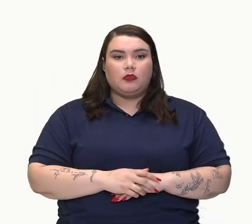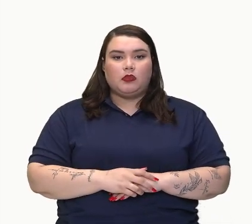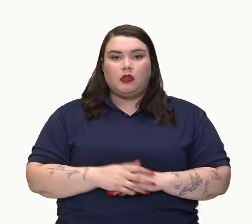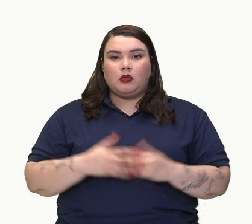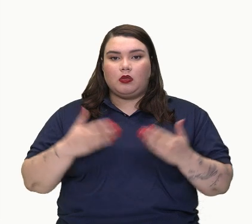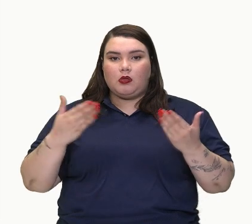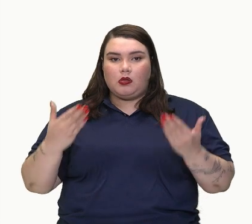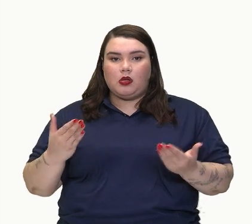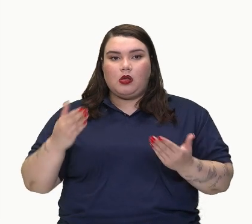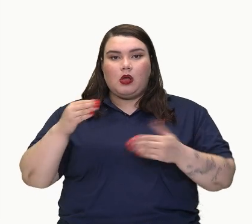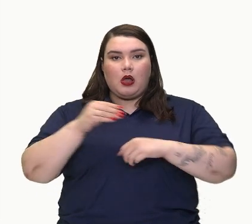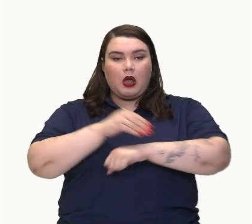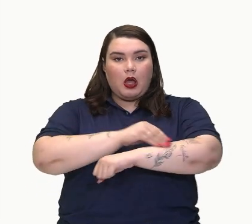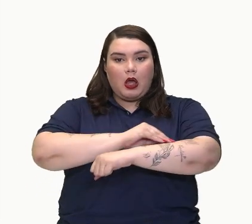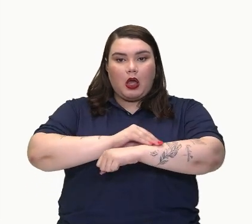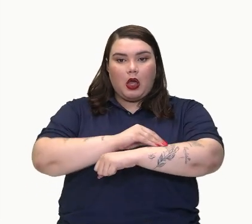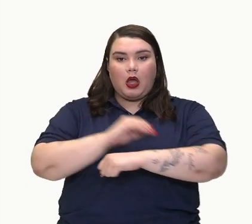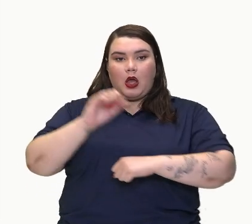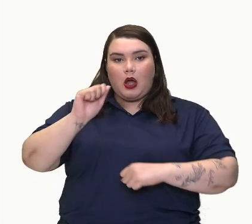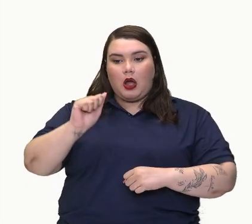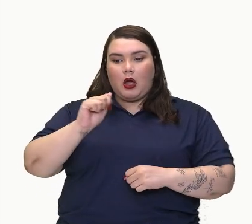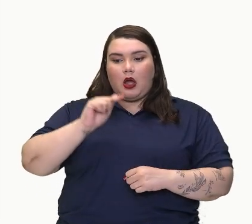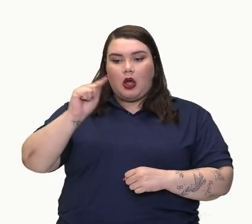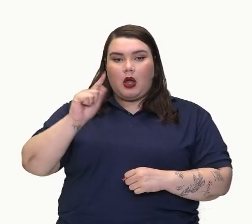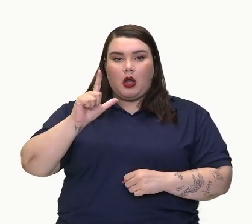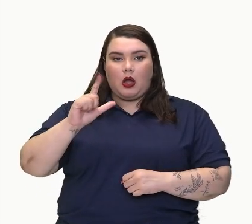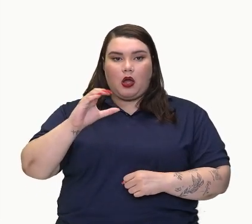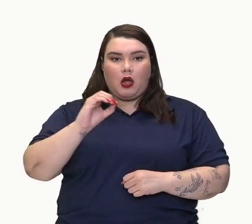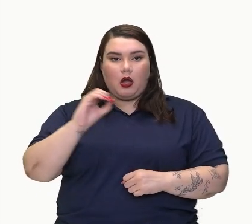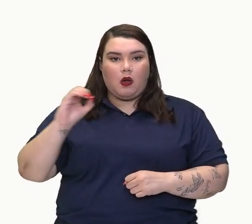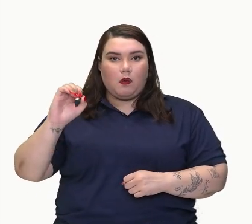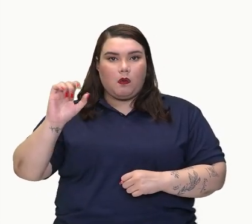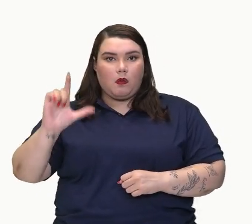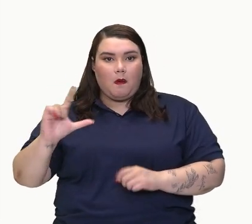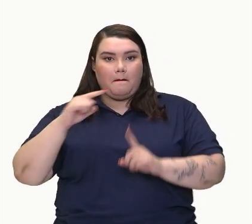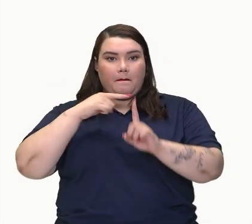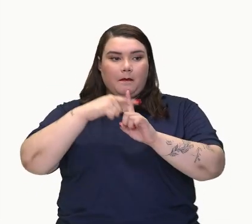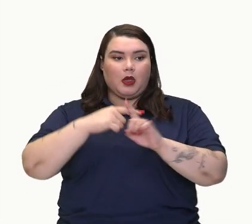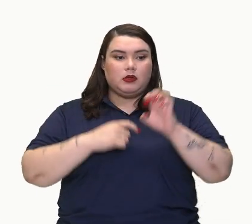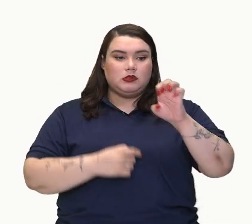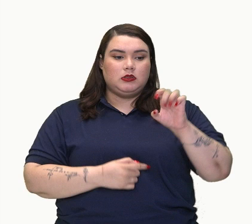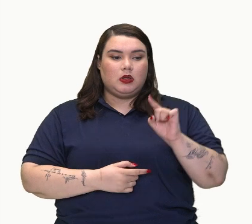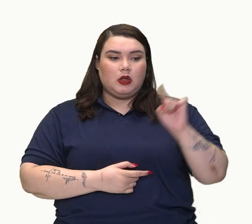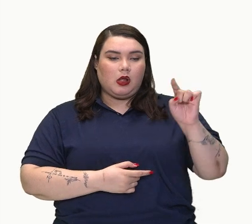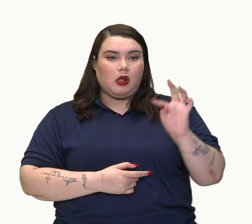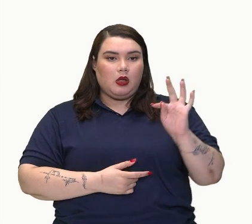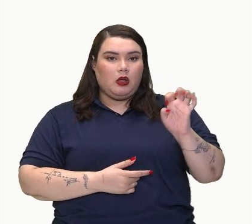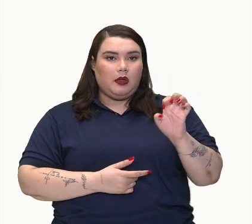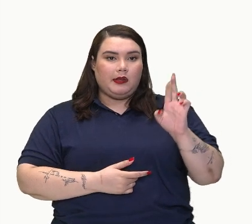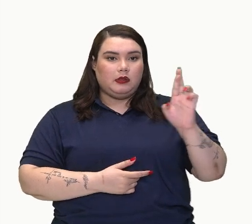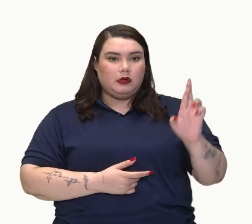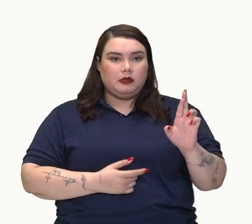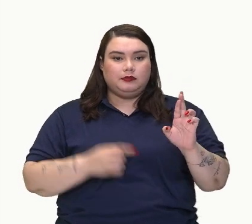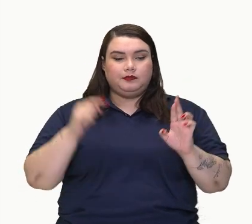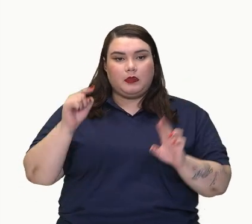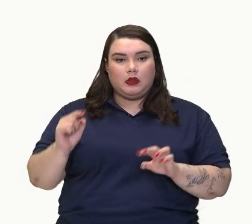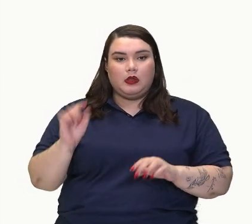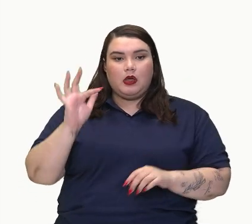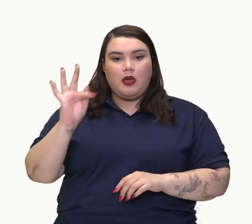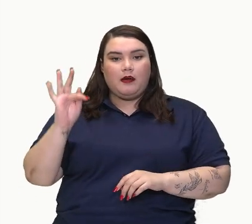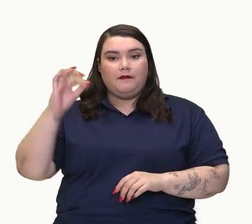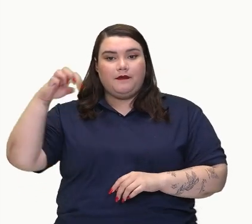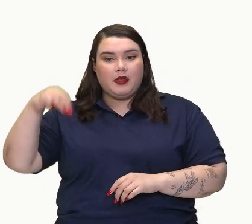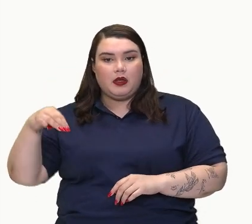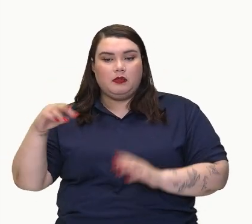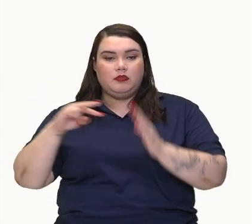temos aqui um álcool e um éter. Professor, essa forma molecular?